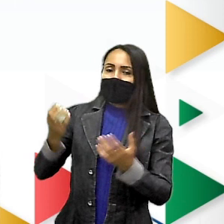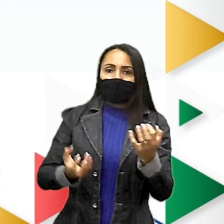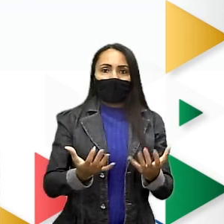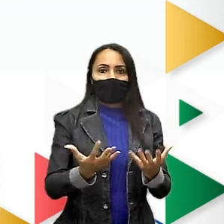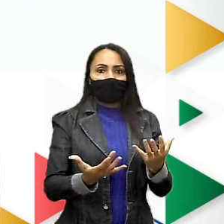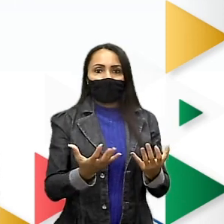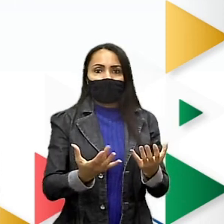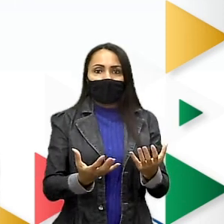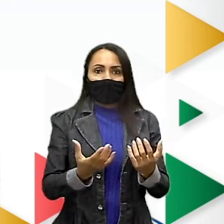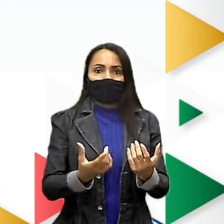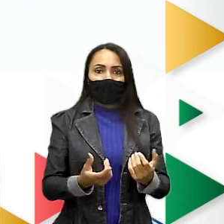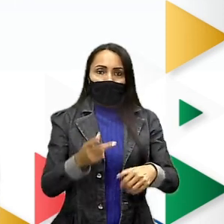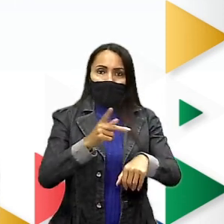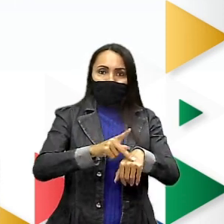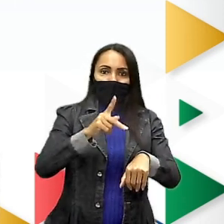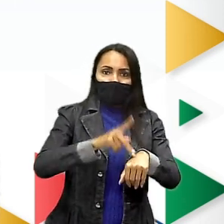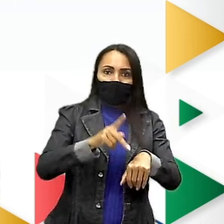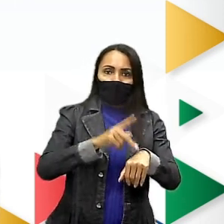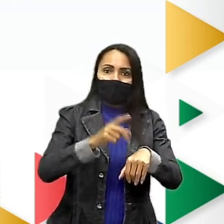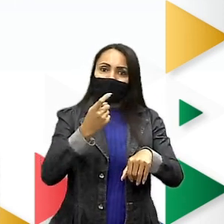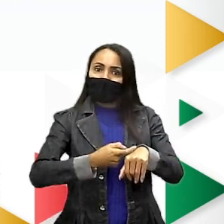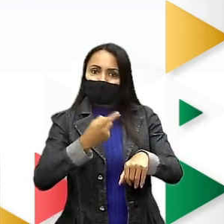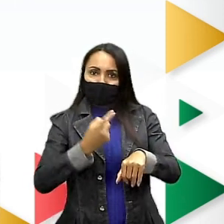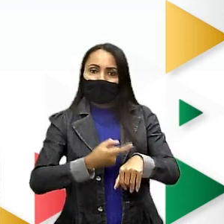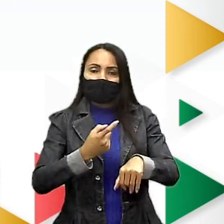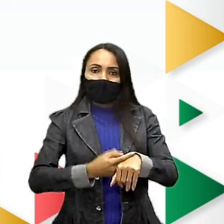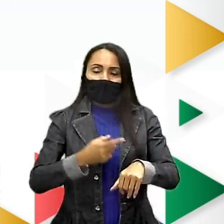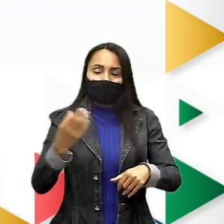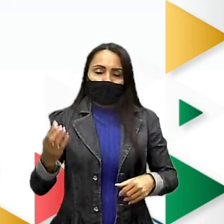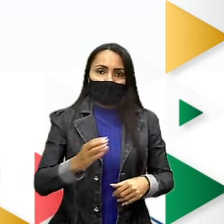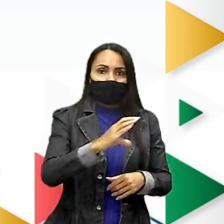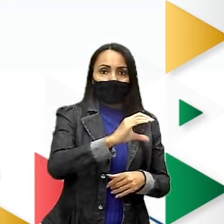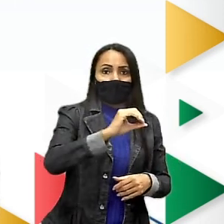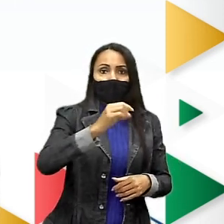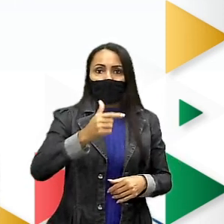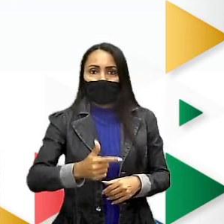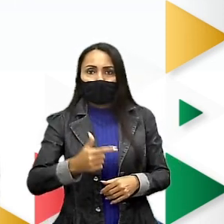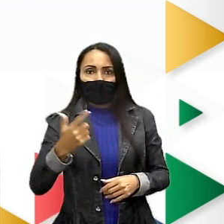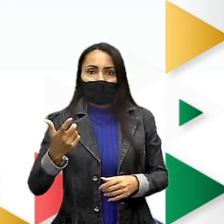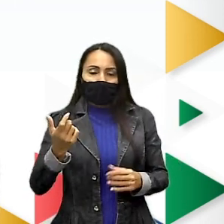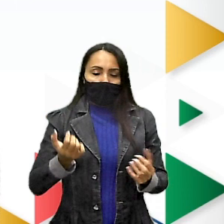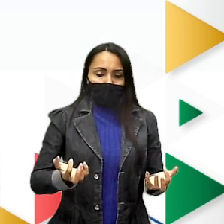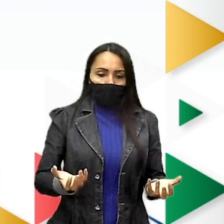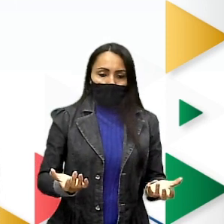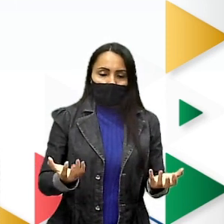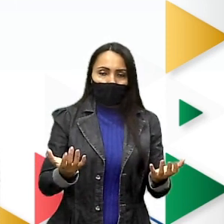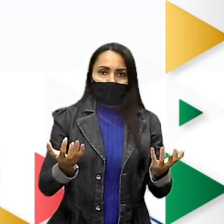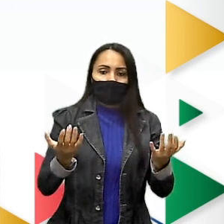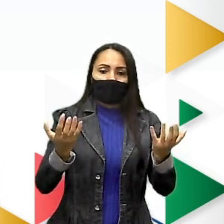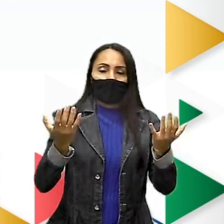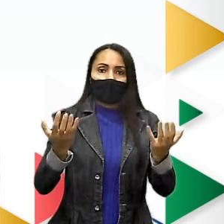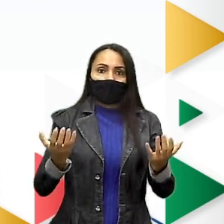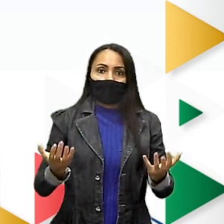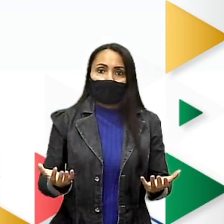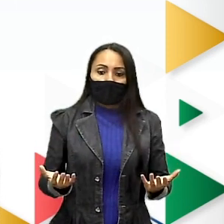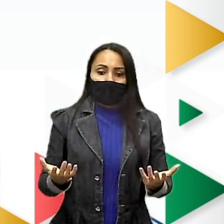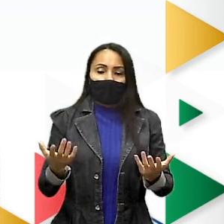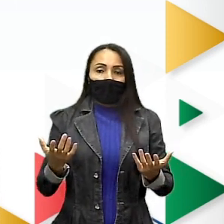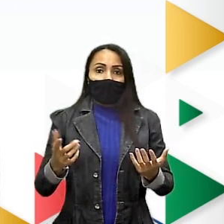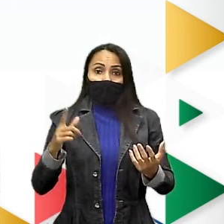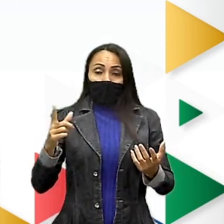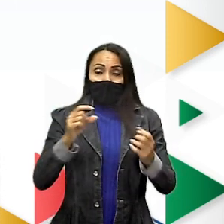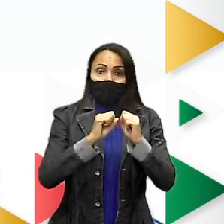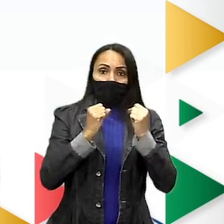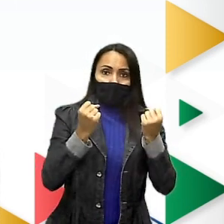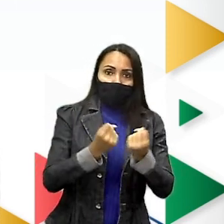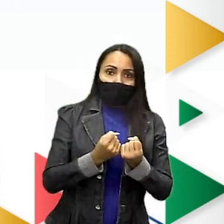está vendo a produção de CO2 e o aquecimento que ela causa. Então, o ideal é que numa